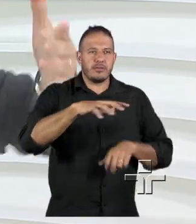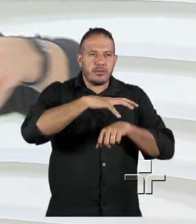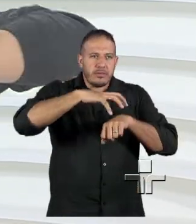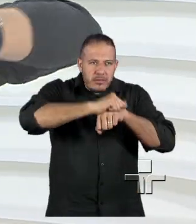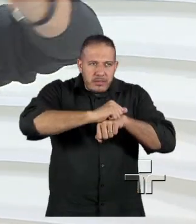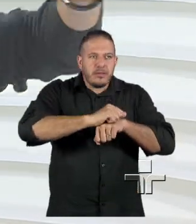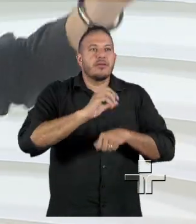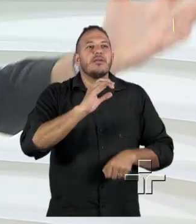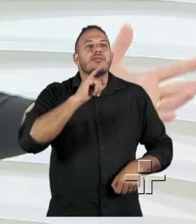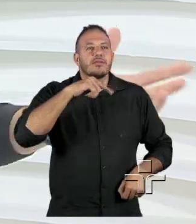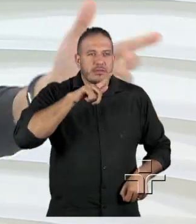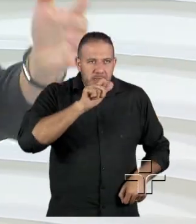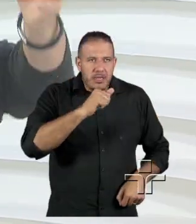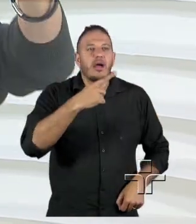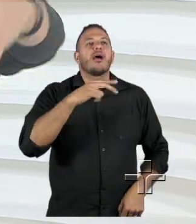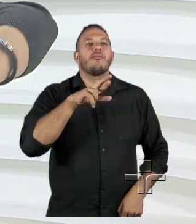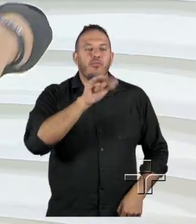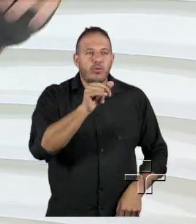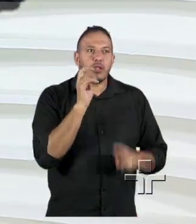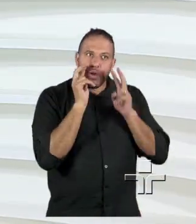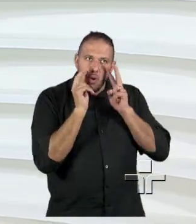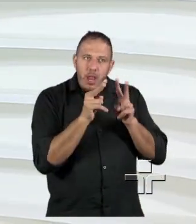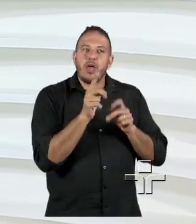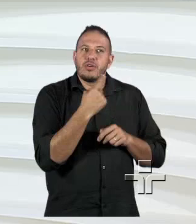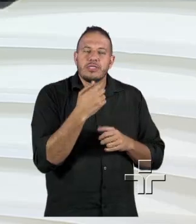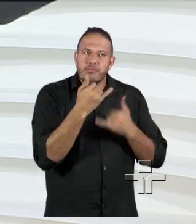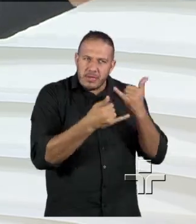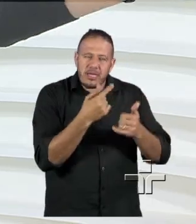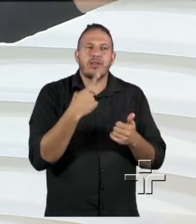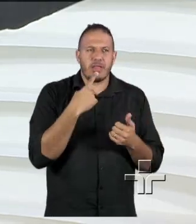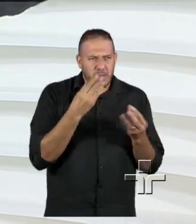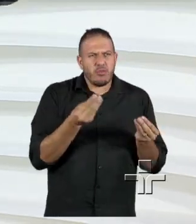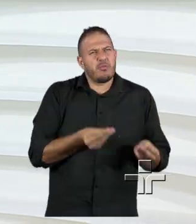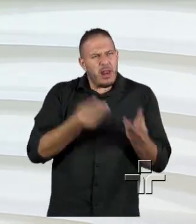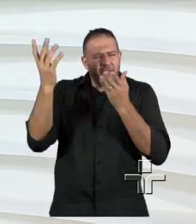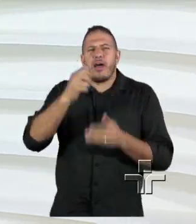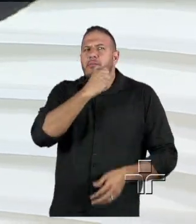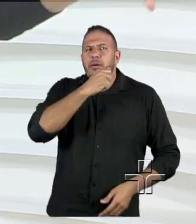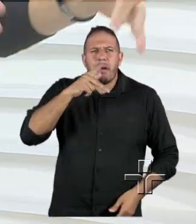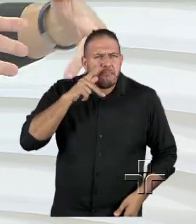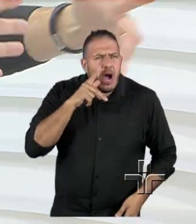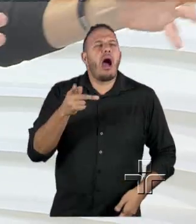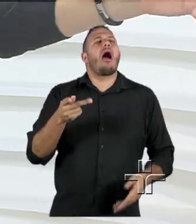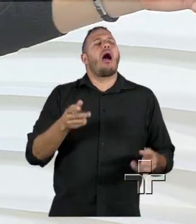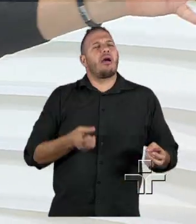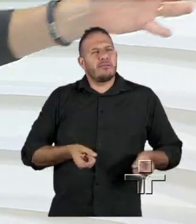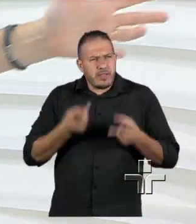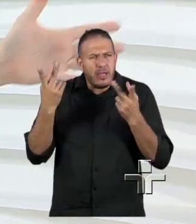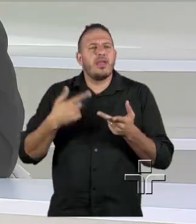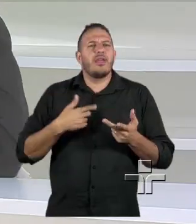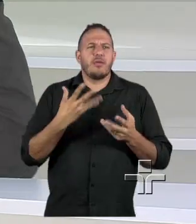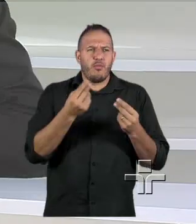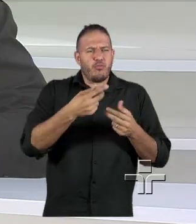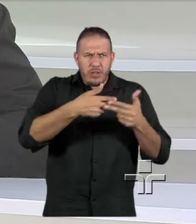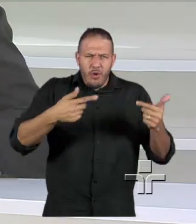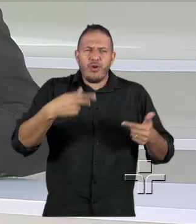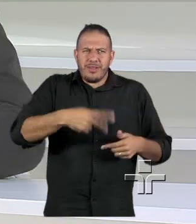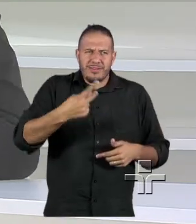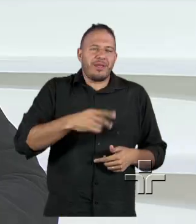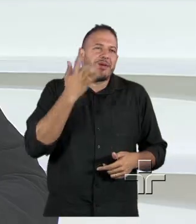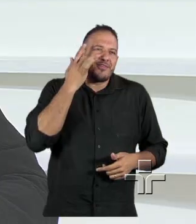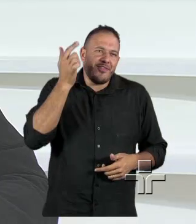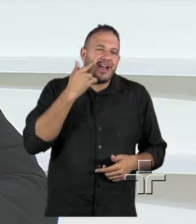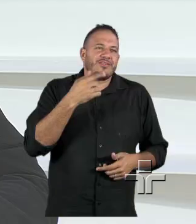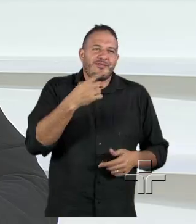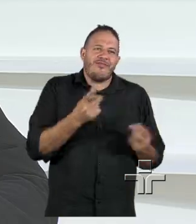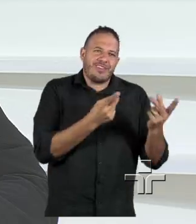gente está olhando o mercado do mundo. Eu brinco que a gente tem muito que exportar para o Amapá ainda. Como eu falo, né? Tem 4 mil lojas fazendo no Brasil, é muito mais fácil do que